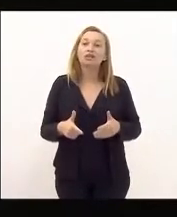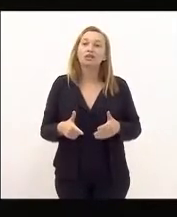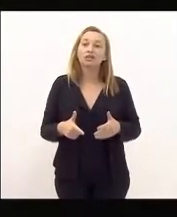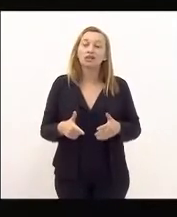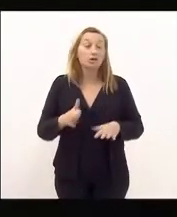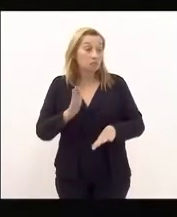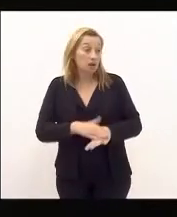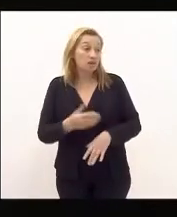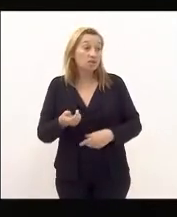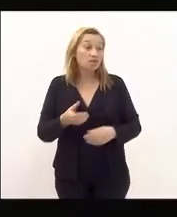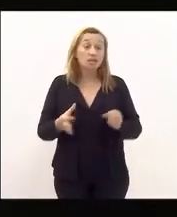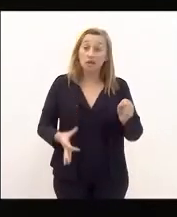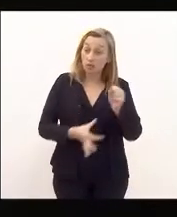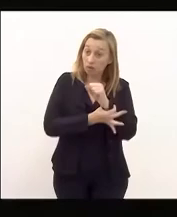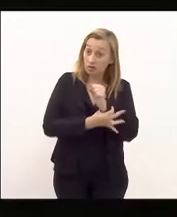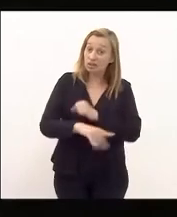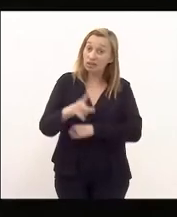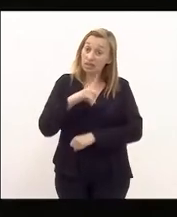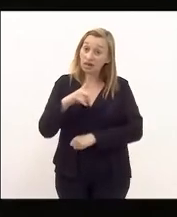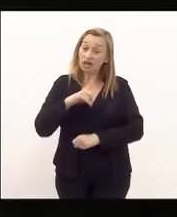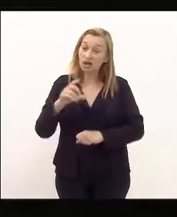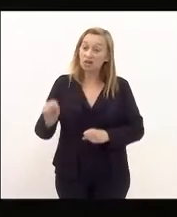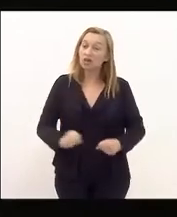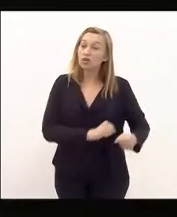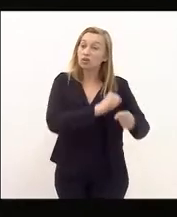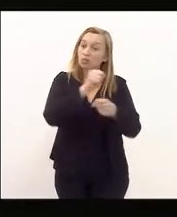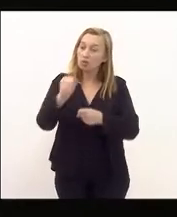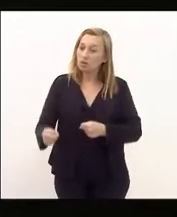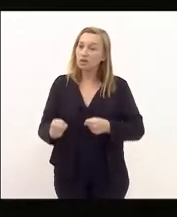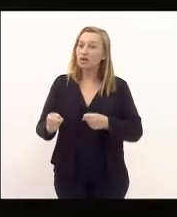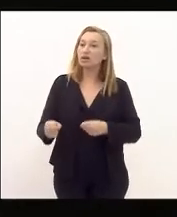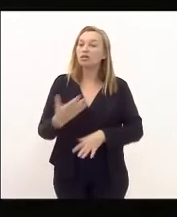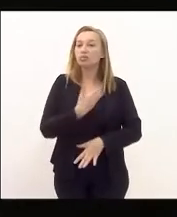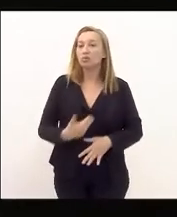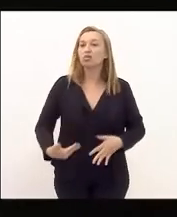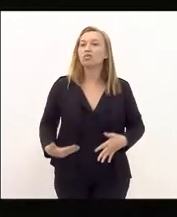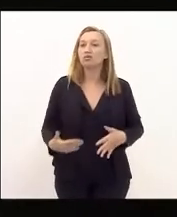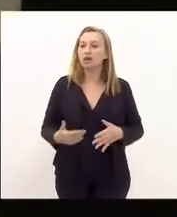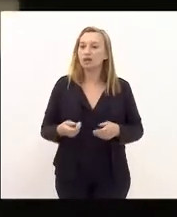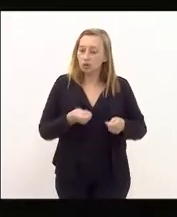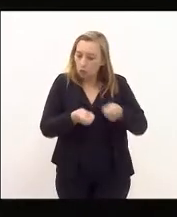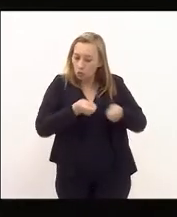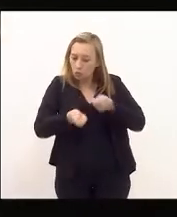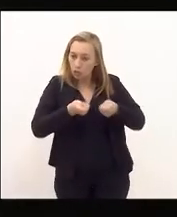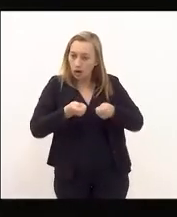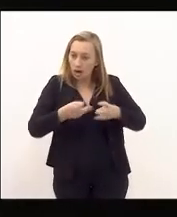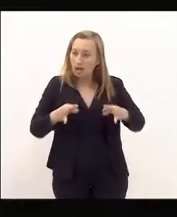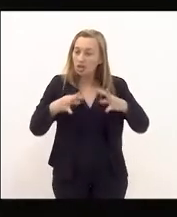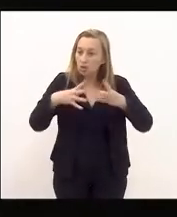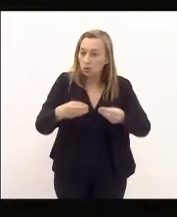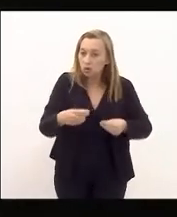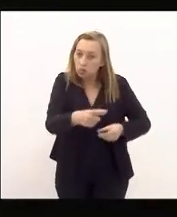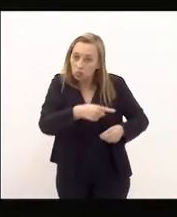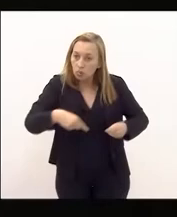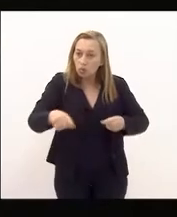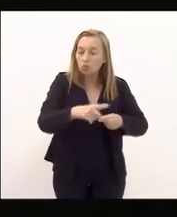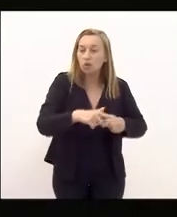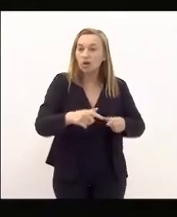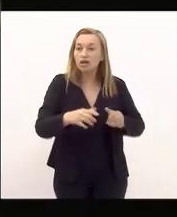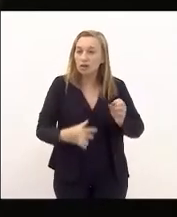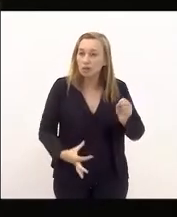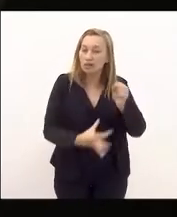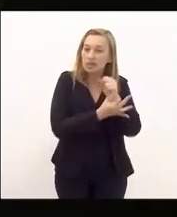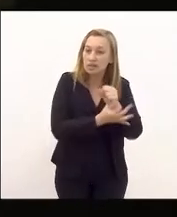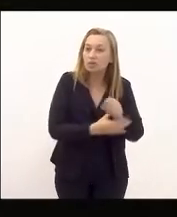mais segurança e o poder público vai trazer a régia de toda aquela localidade, podendo trazer mais